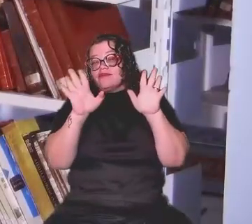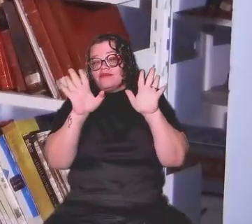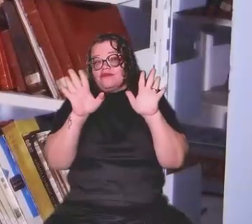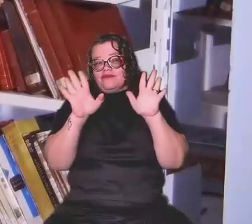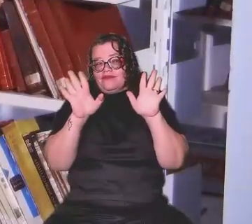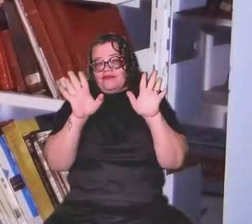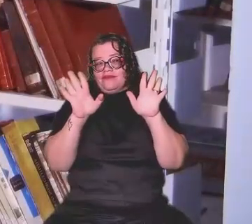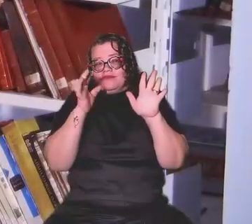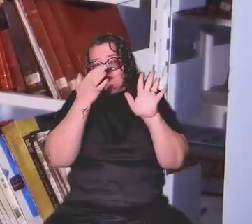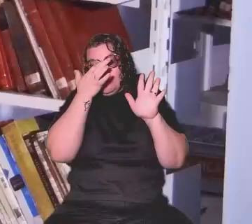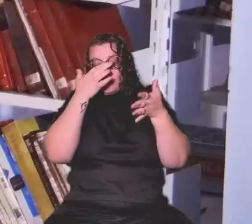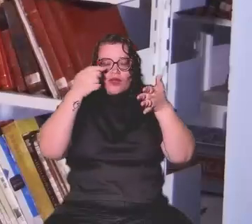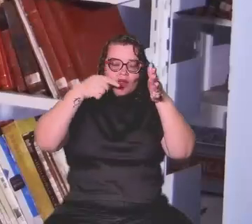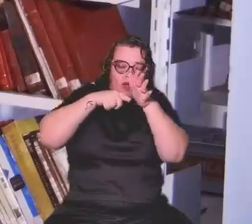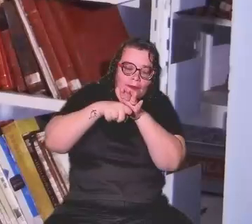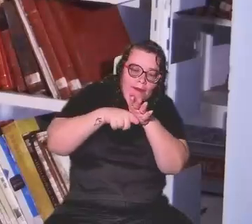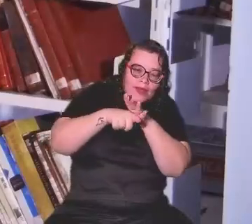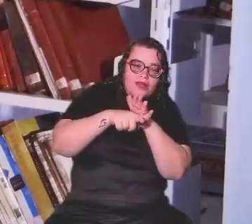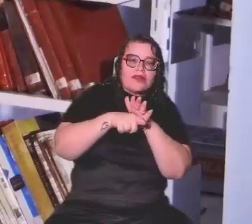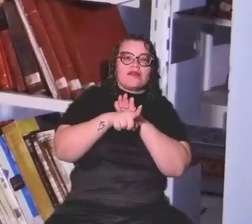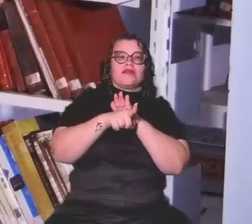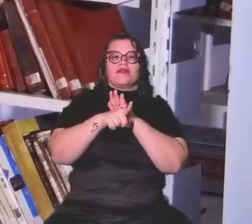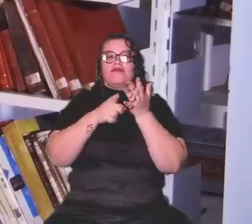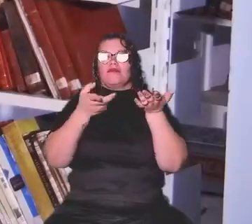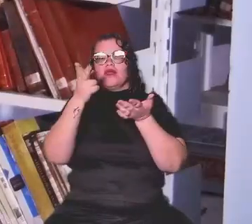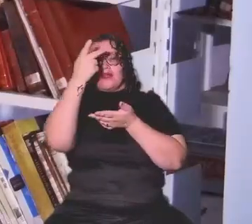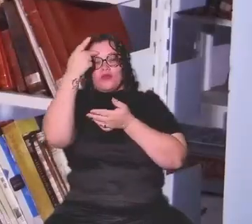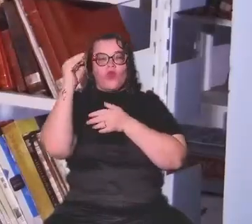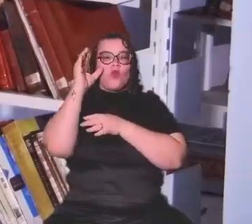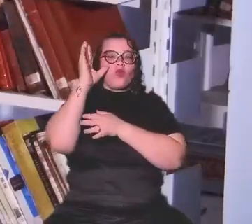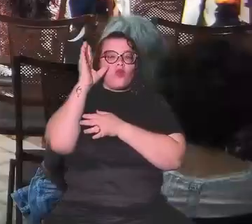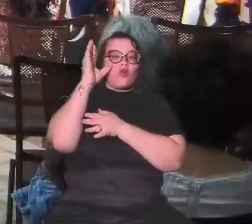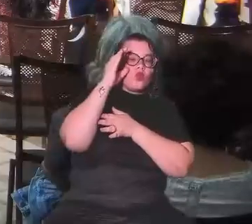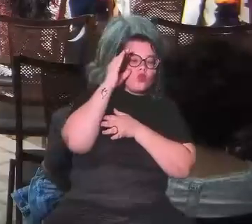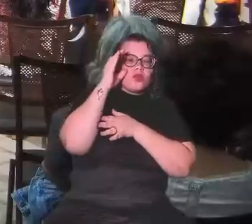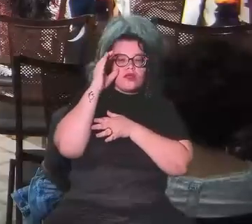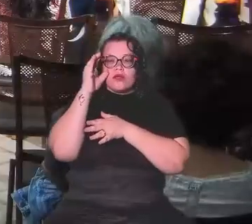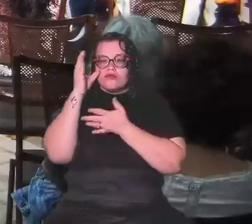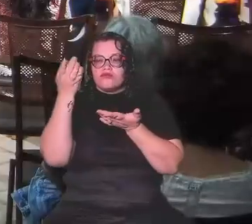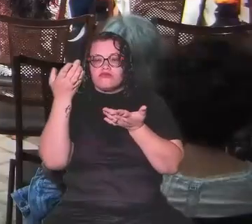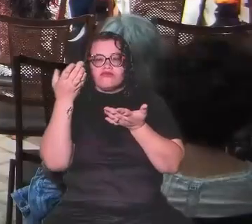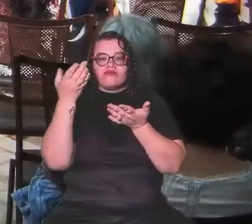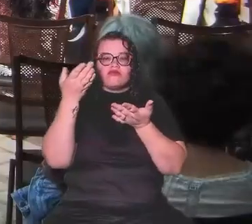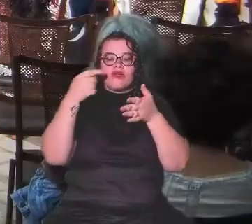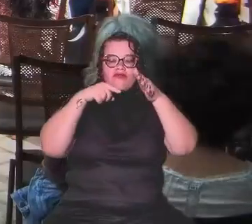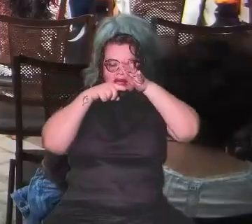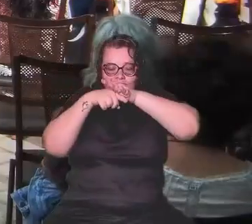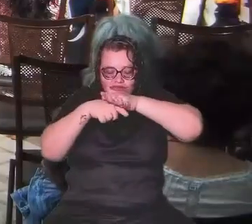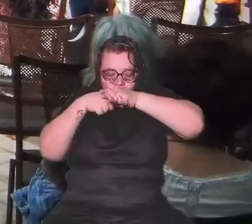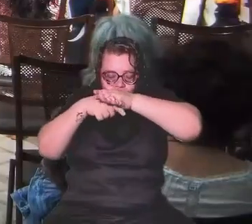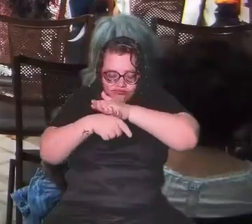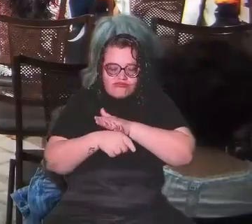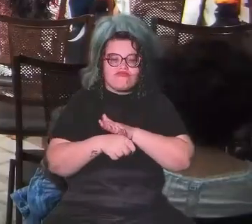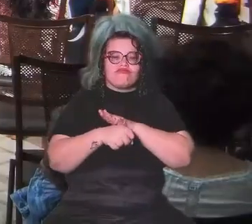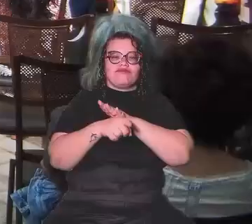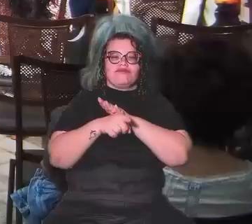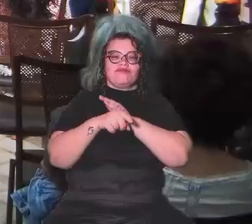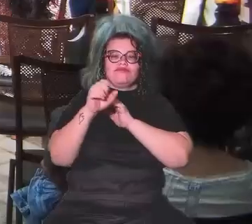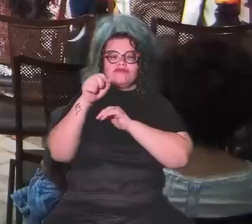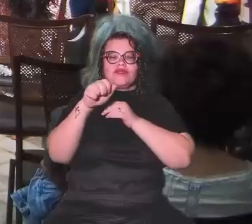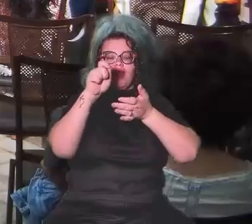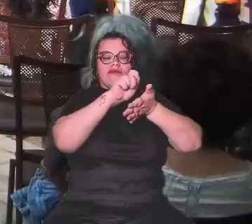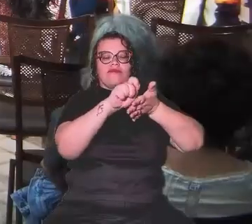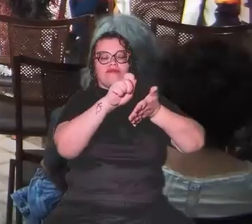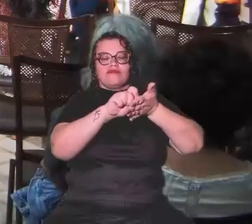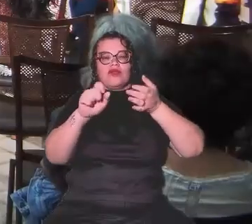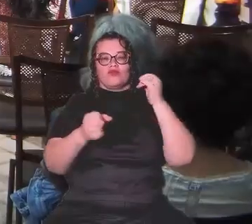quando o pesquisador, o consumidor, o curioso, ele vai buscar, mas ele encontra aquele registro do poeta,